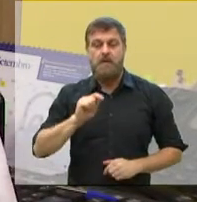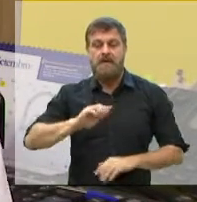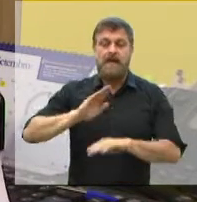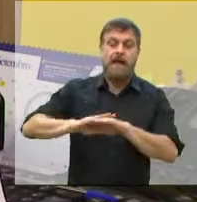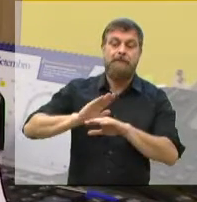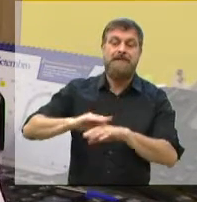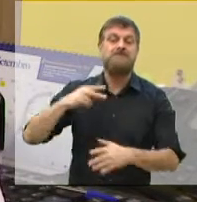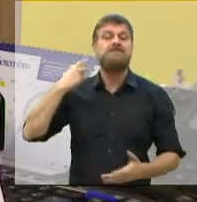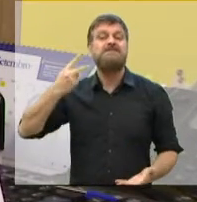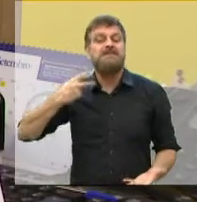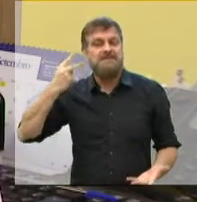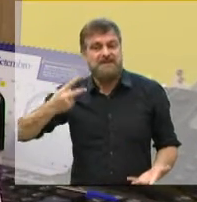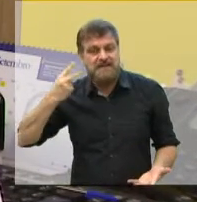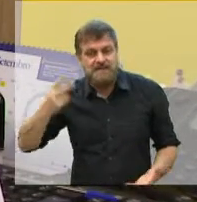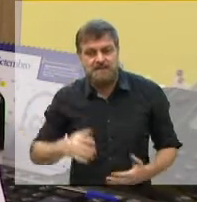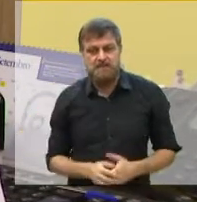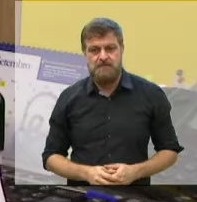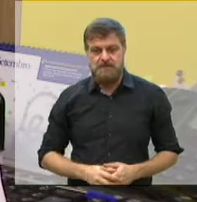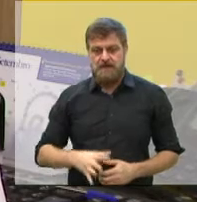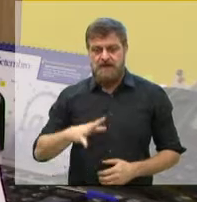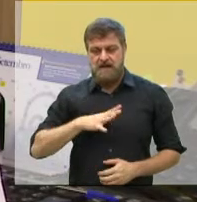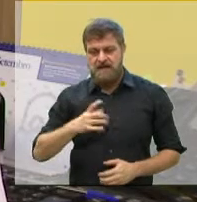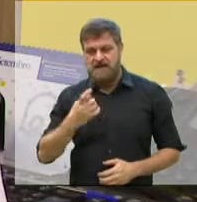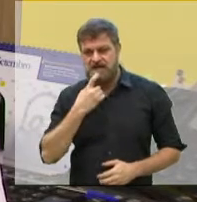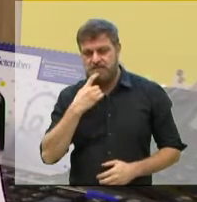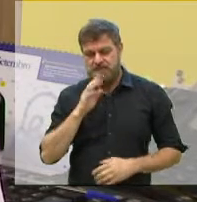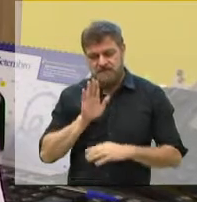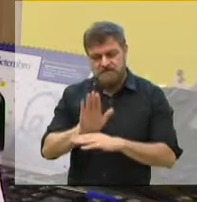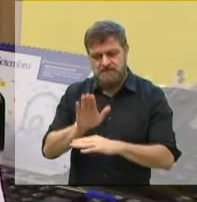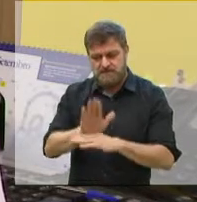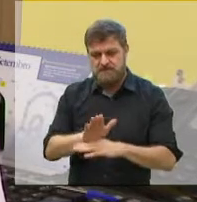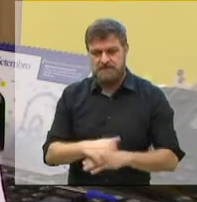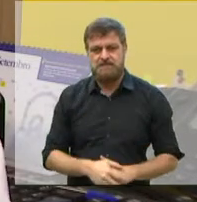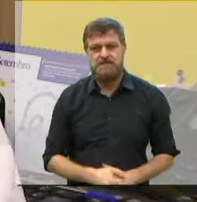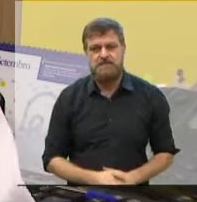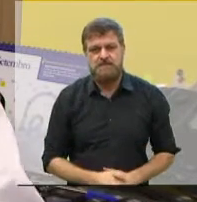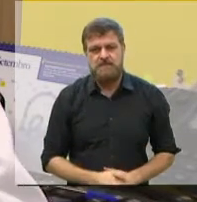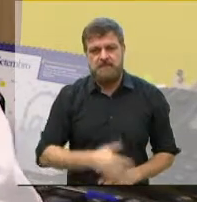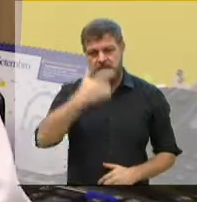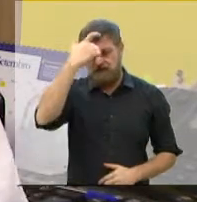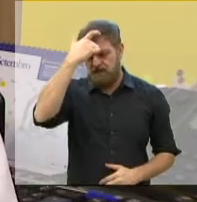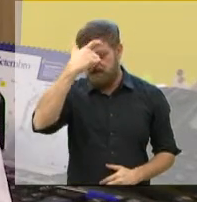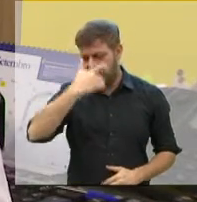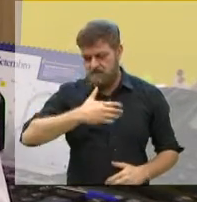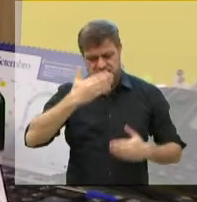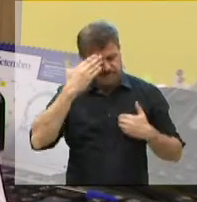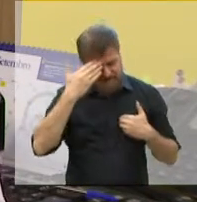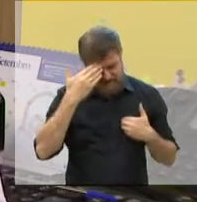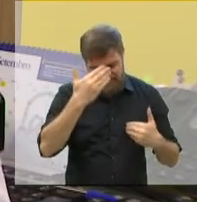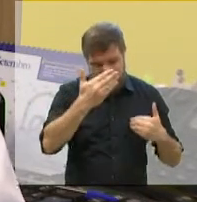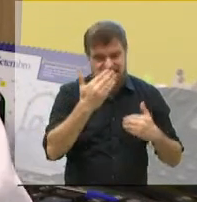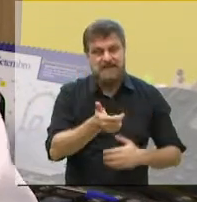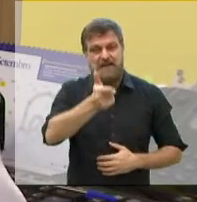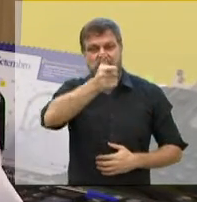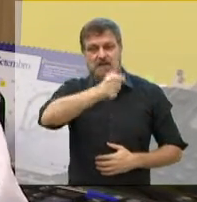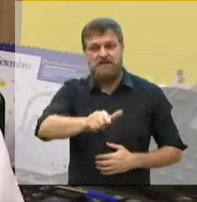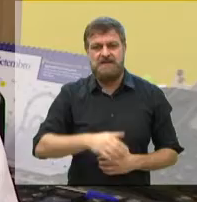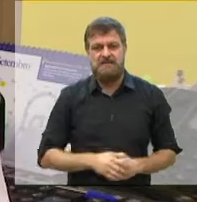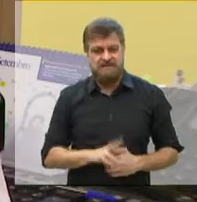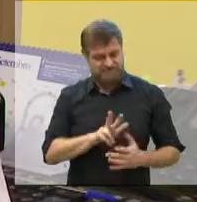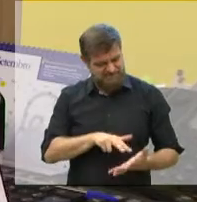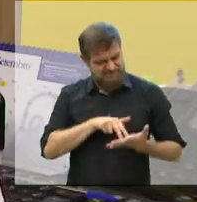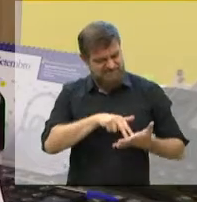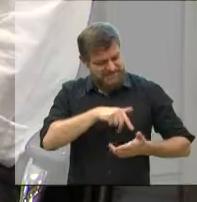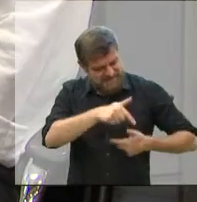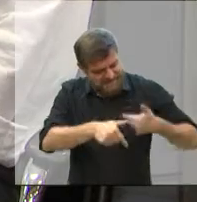está fazendo aqui na nossa cidade maravilhosa. Então, sem sombra de dúvida alguma, eu que te agradeço mais uma vez aí por esse empenho, por